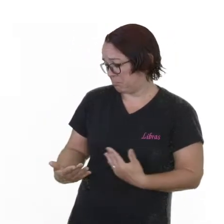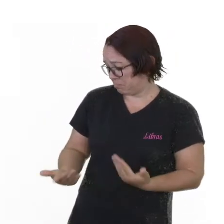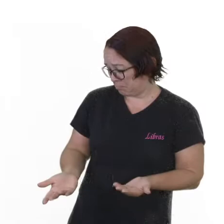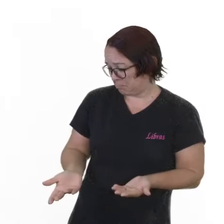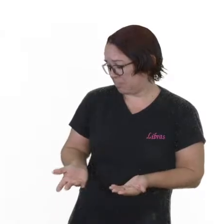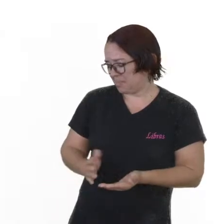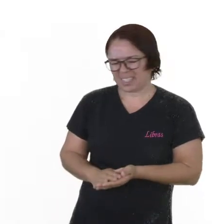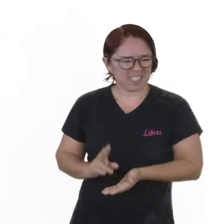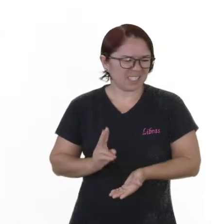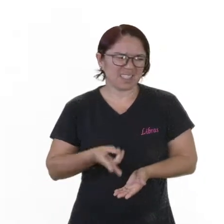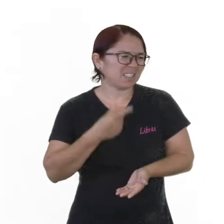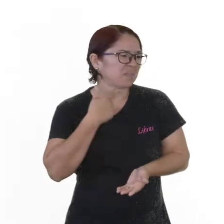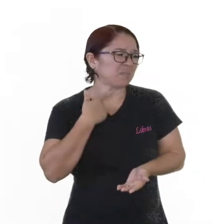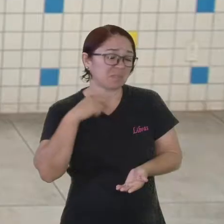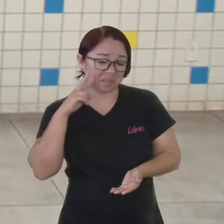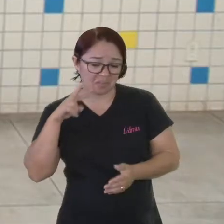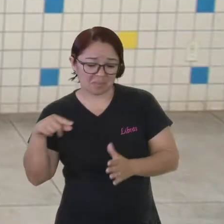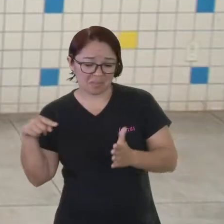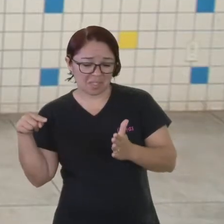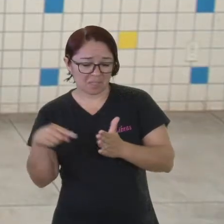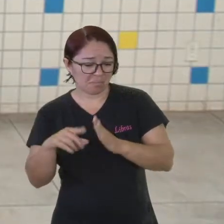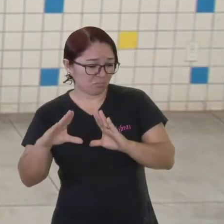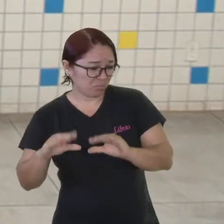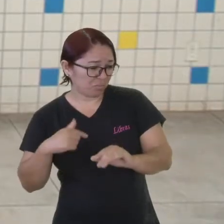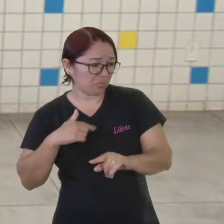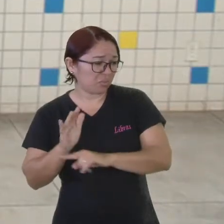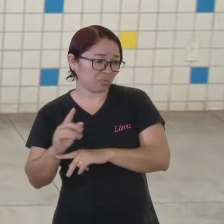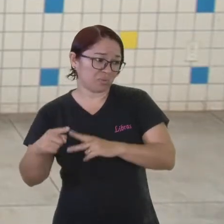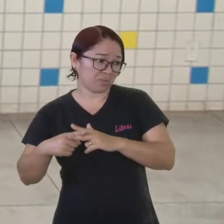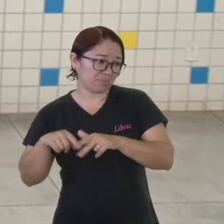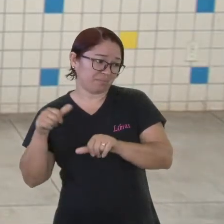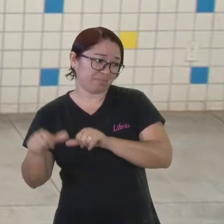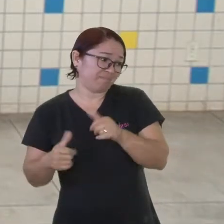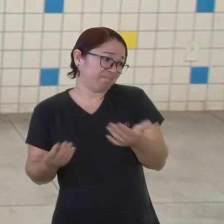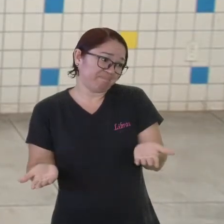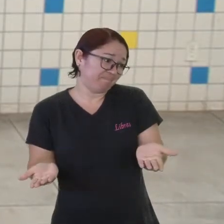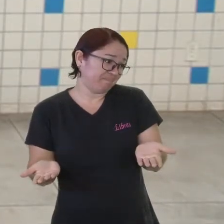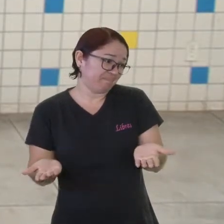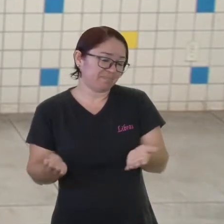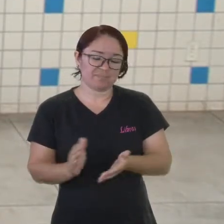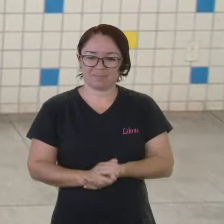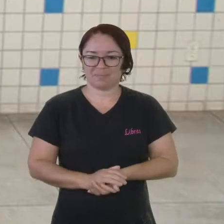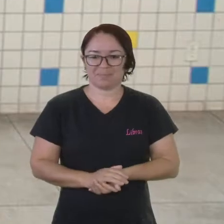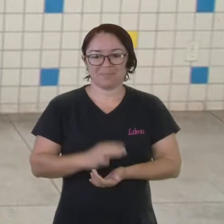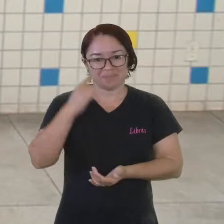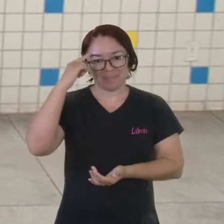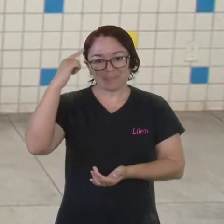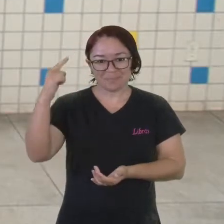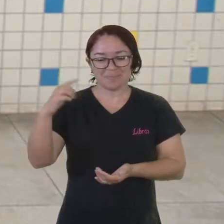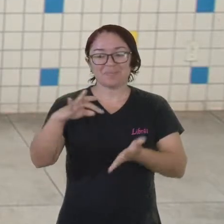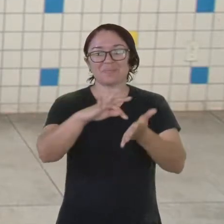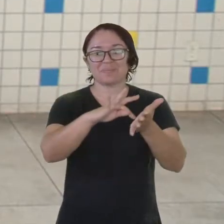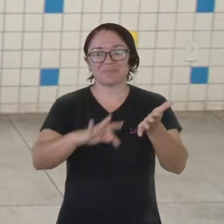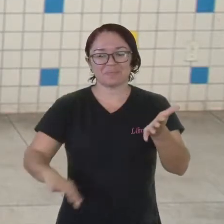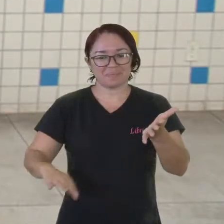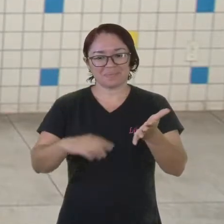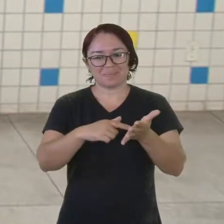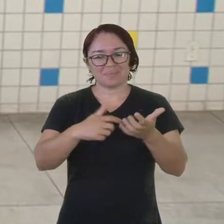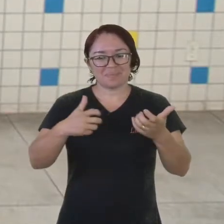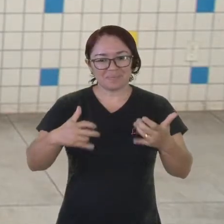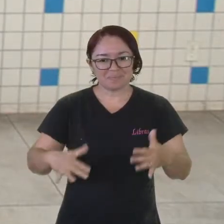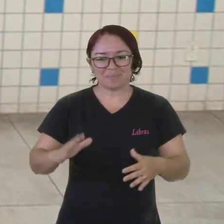compulsão, sei lá. Gostaram do texto? Esse texto ele narra um acontecimento do dia a dia.